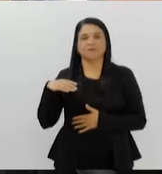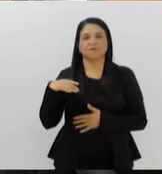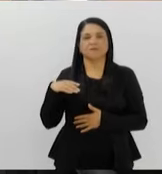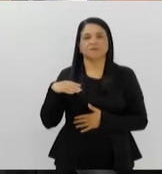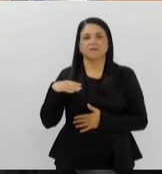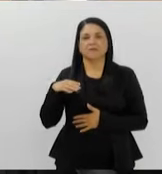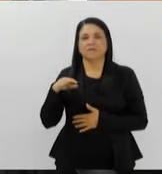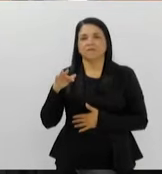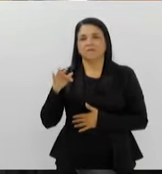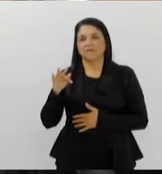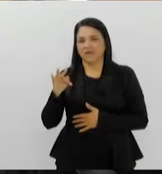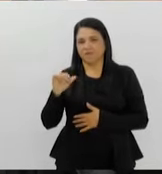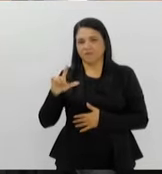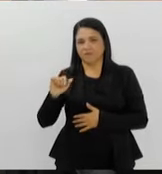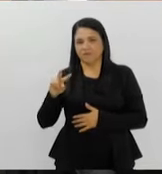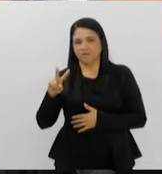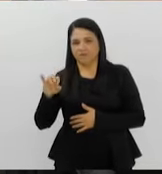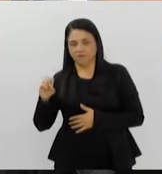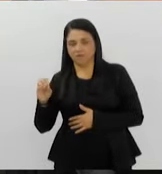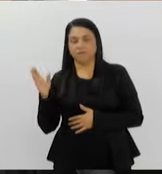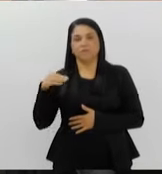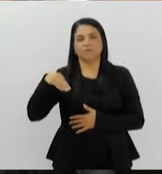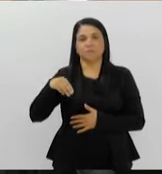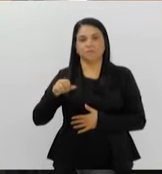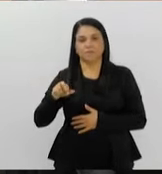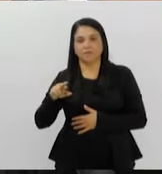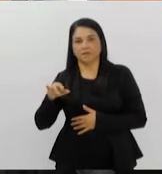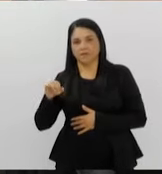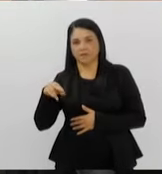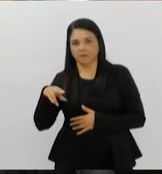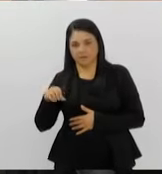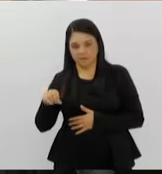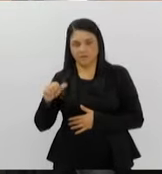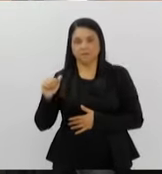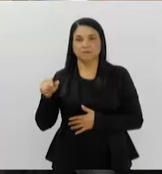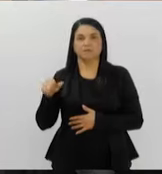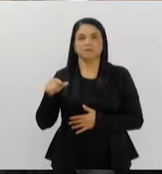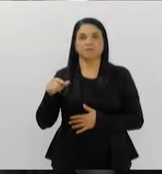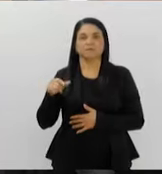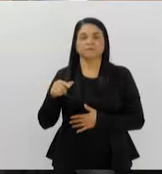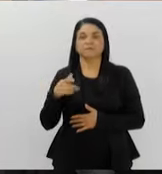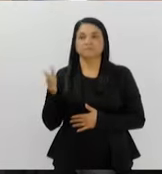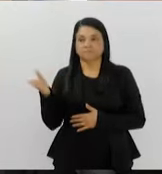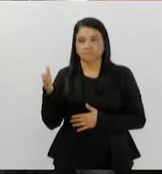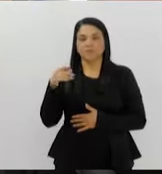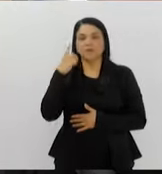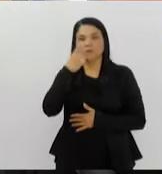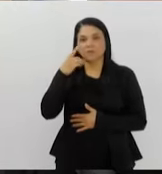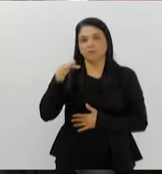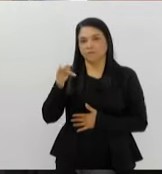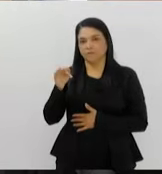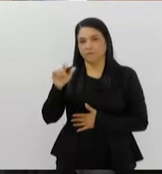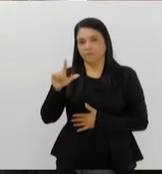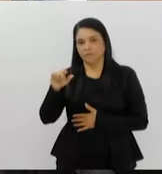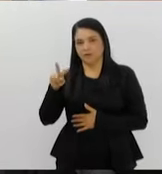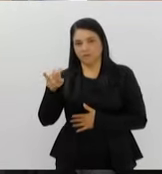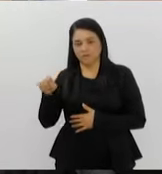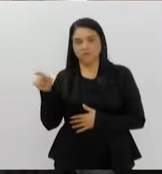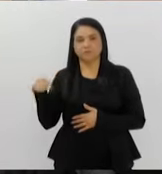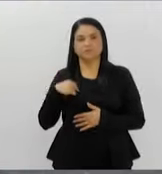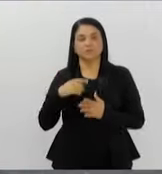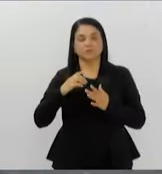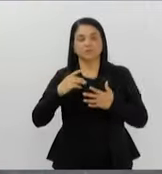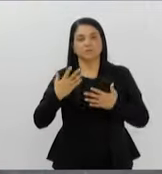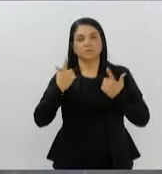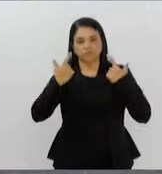Joias. Presidente. Marina do MST também. Deputado Serafini, por favor. Presidente, só registrar a abstenção da bancada do